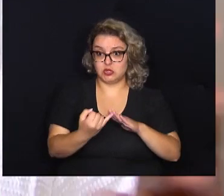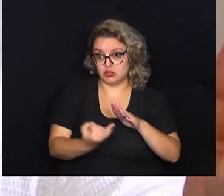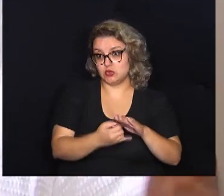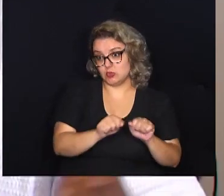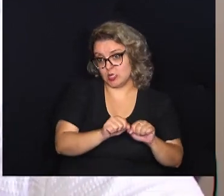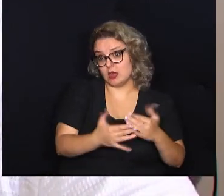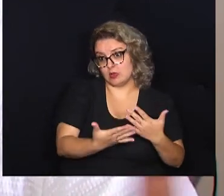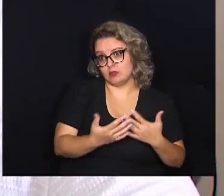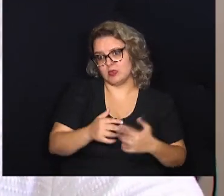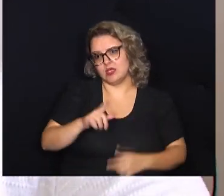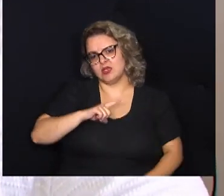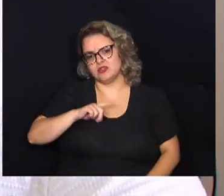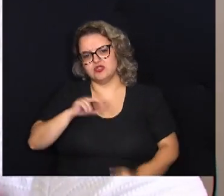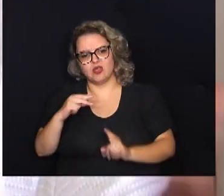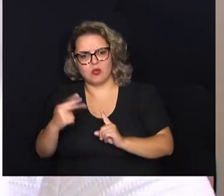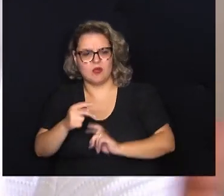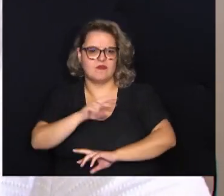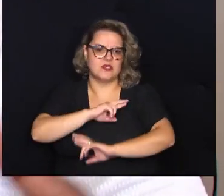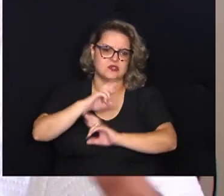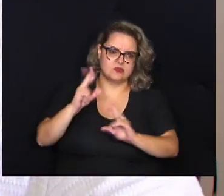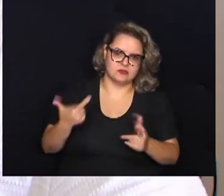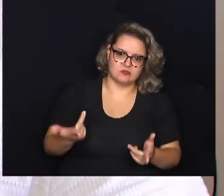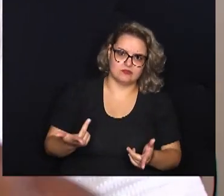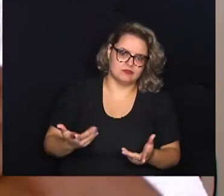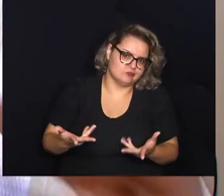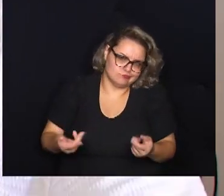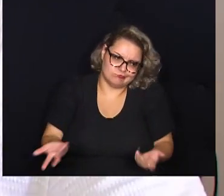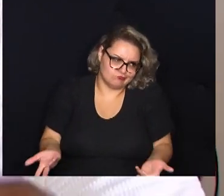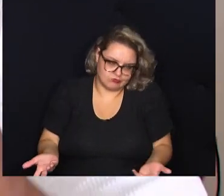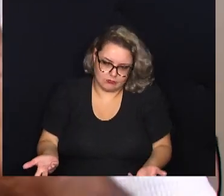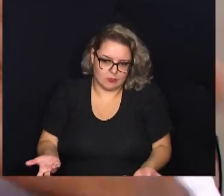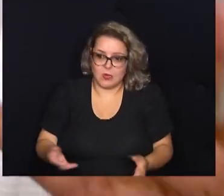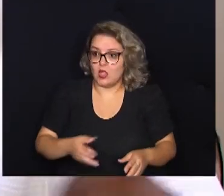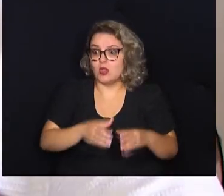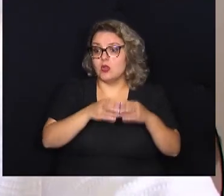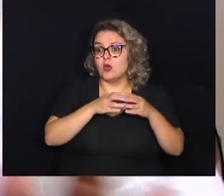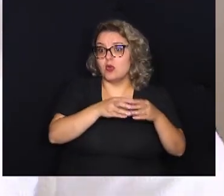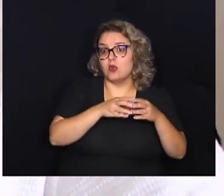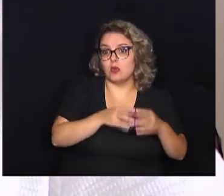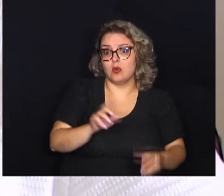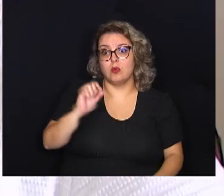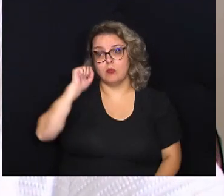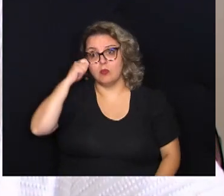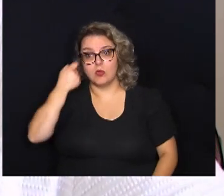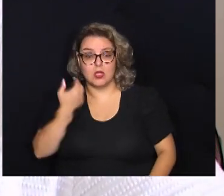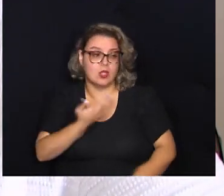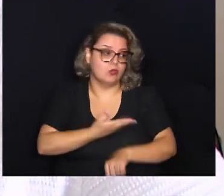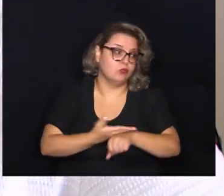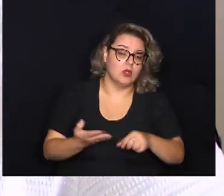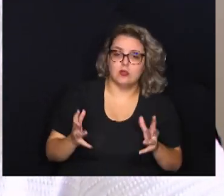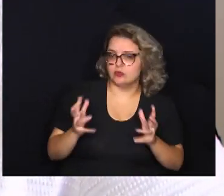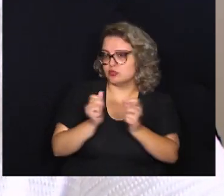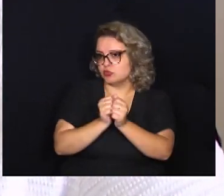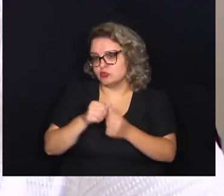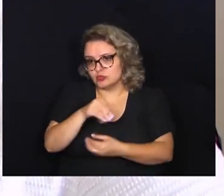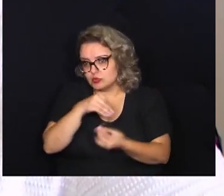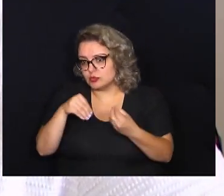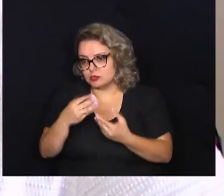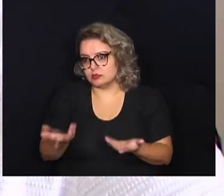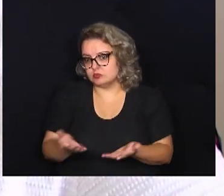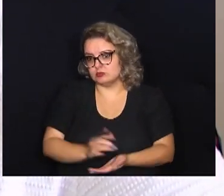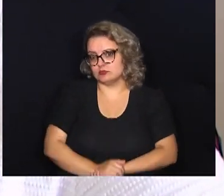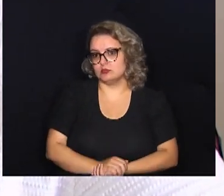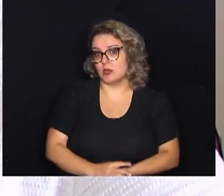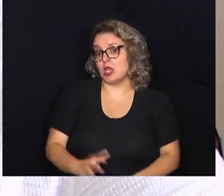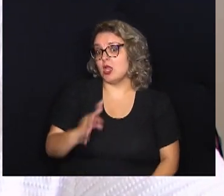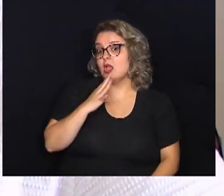outra visão de tudo que acontecia, até porque já convivia preto, branco, tudo junto. Aí ele